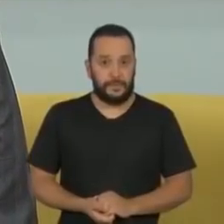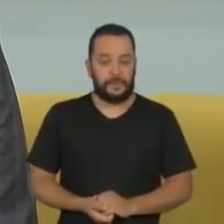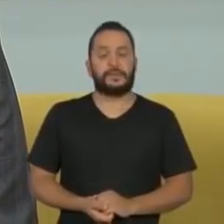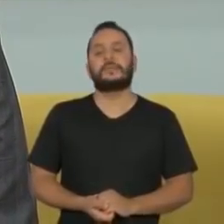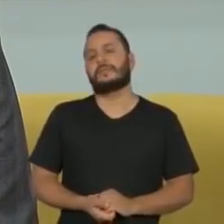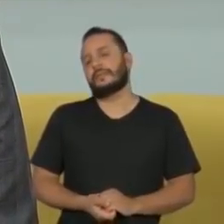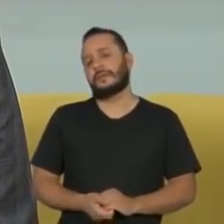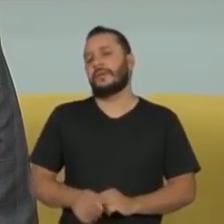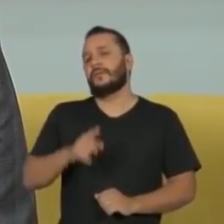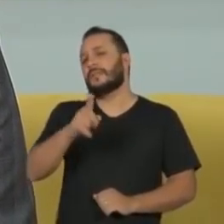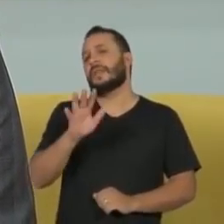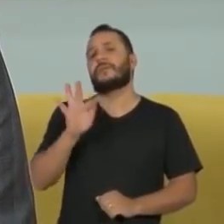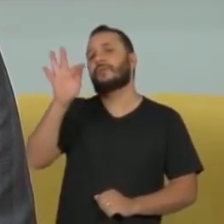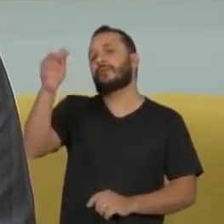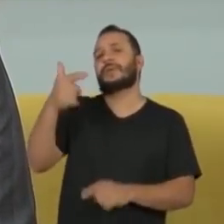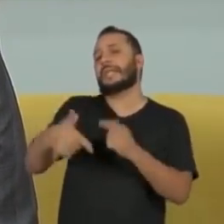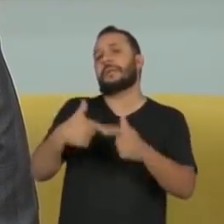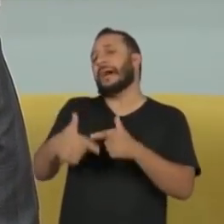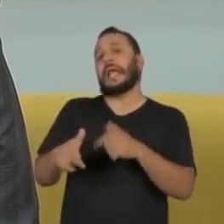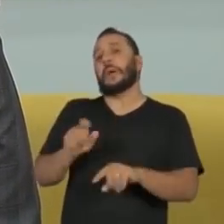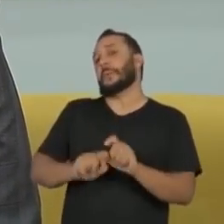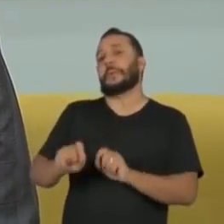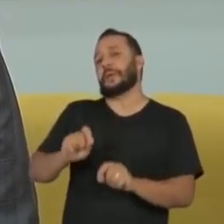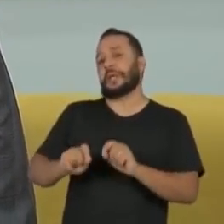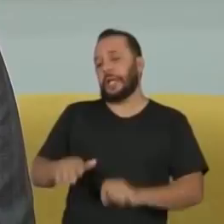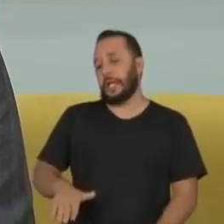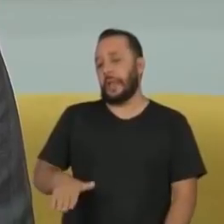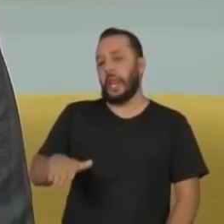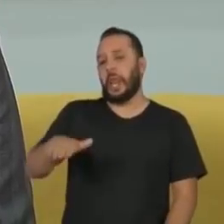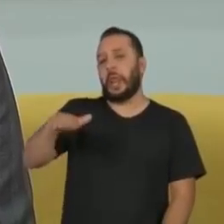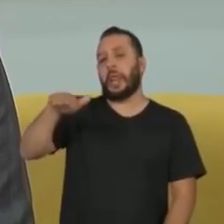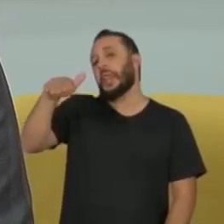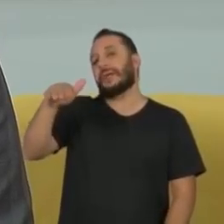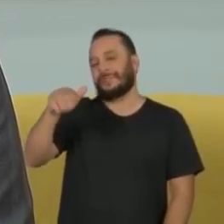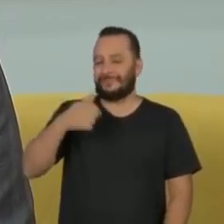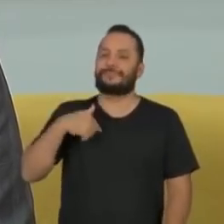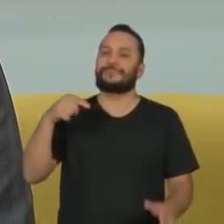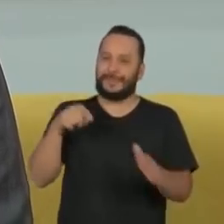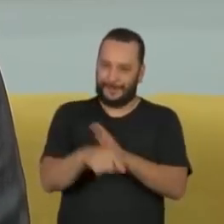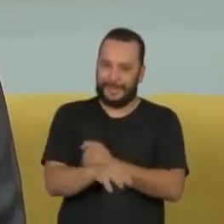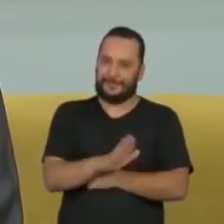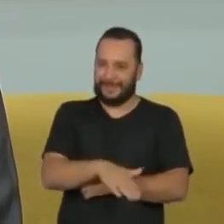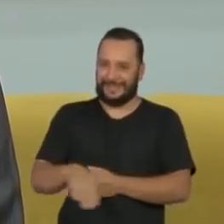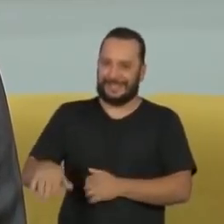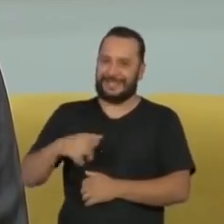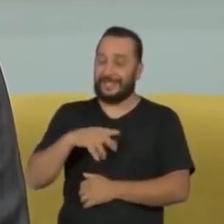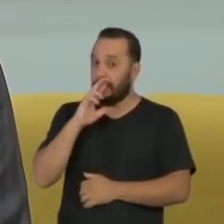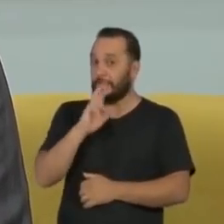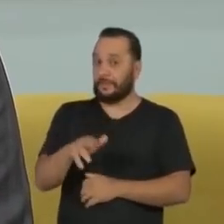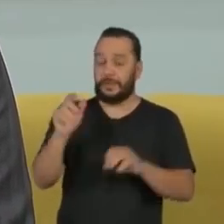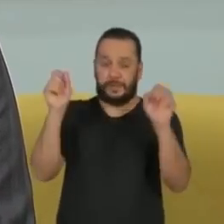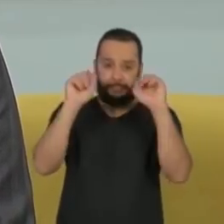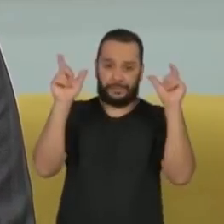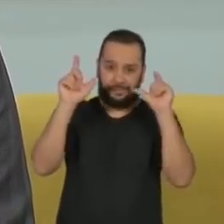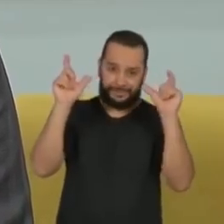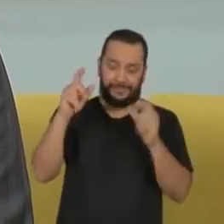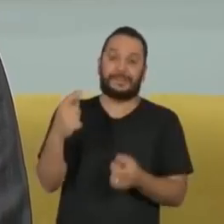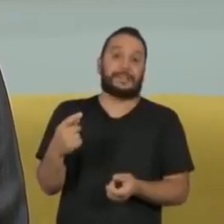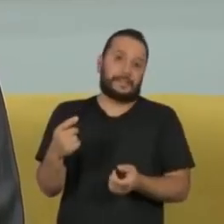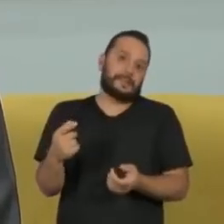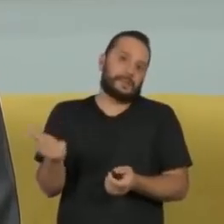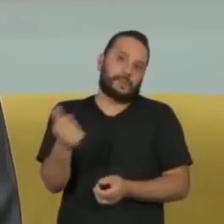O que você vai ser quando crescer? Essa pergunta clássica hoje tem respostas bem mais surpreendentes do